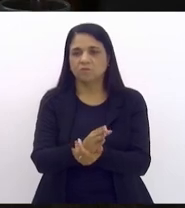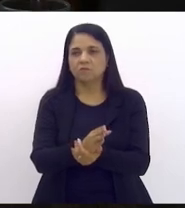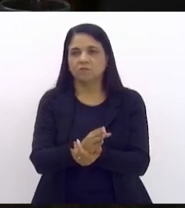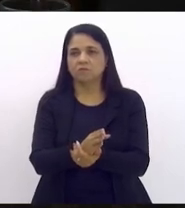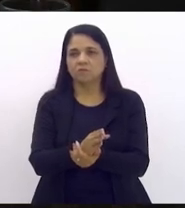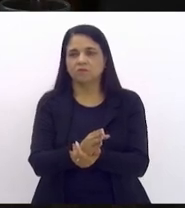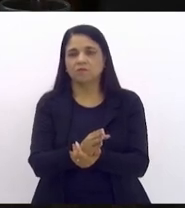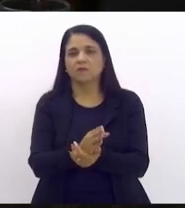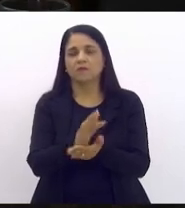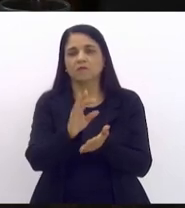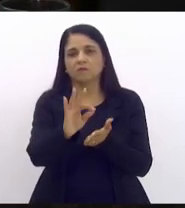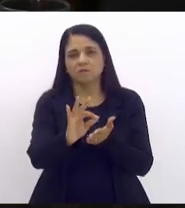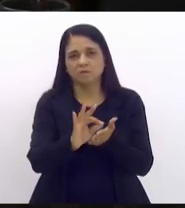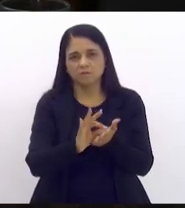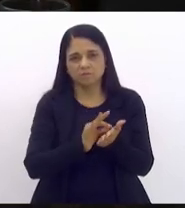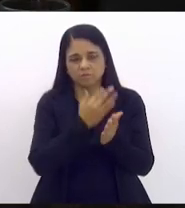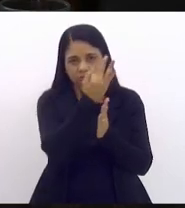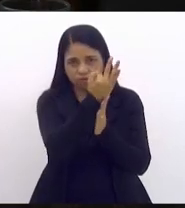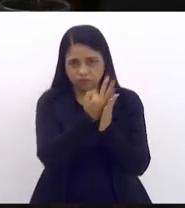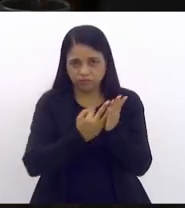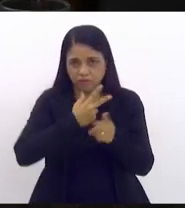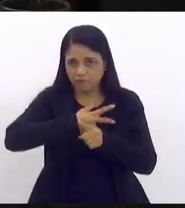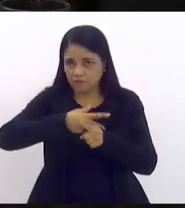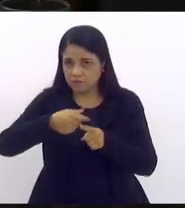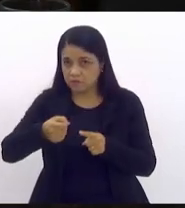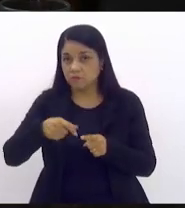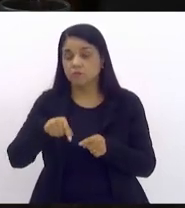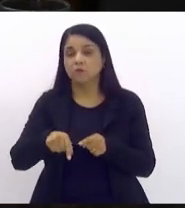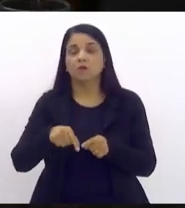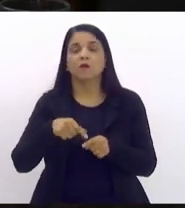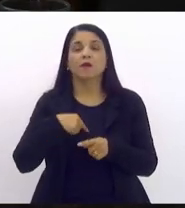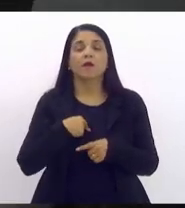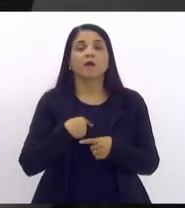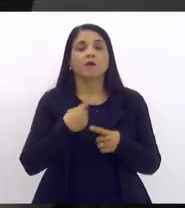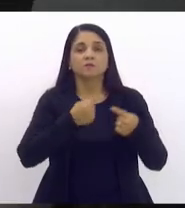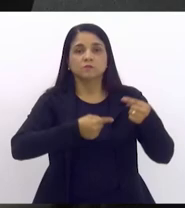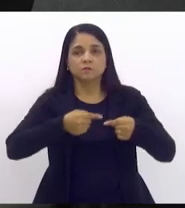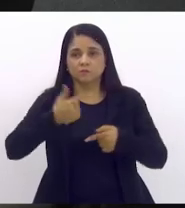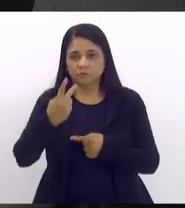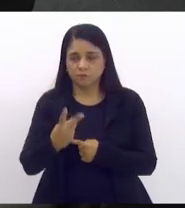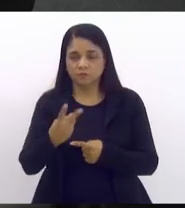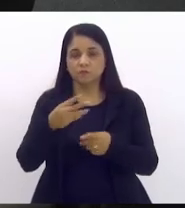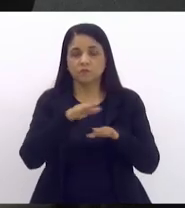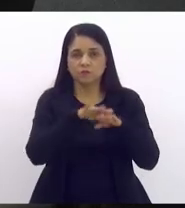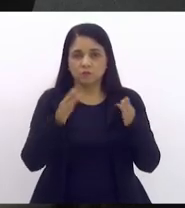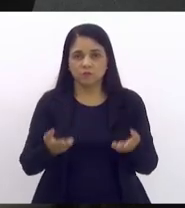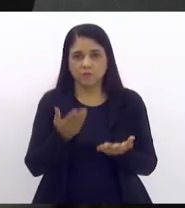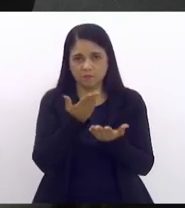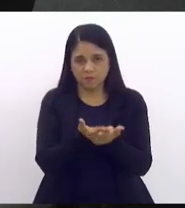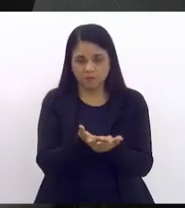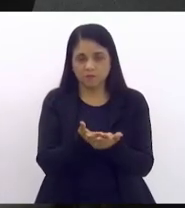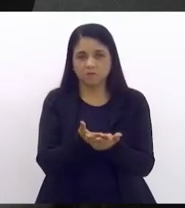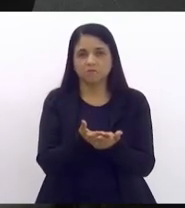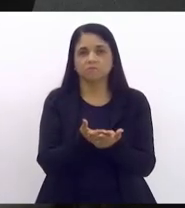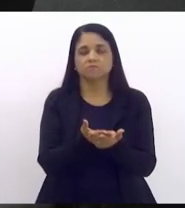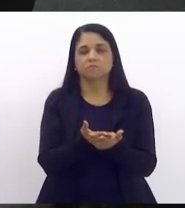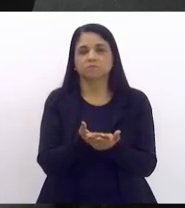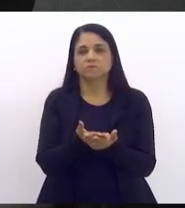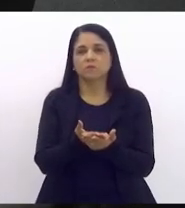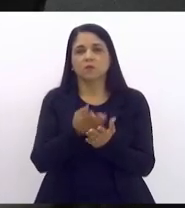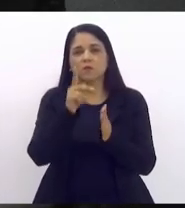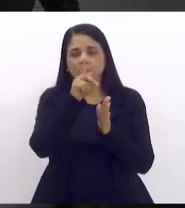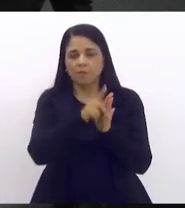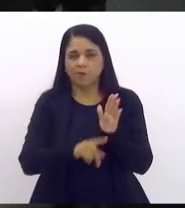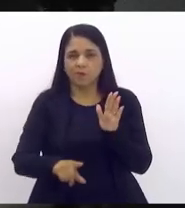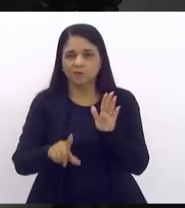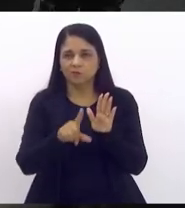aprovado. Vai a redação do vencido para a segunda discussão. Há sobre a mesa os seguintes requerimentos.